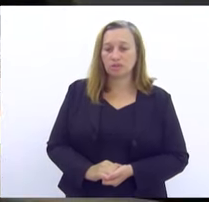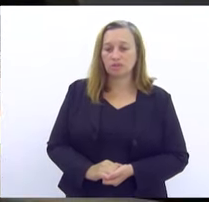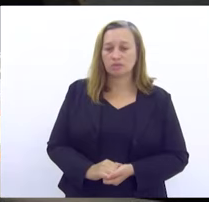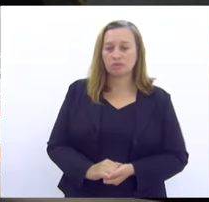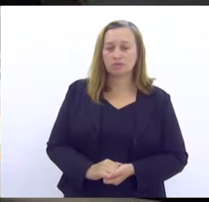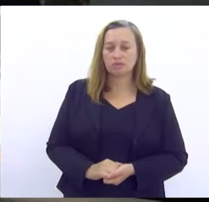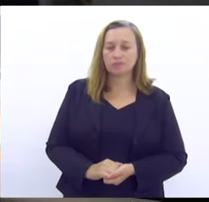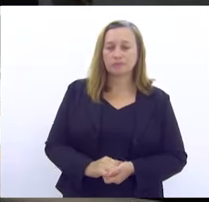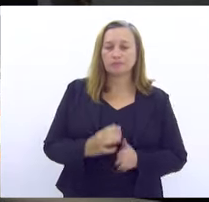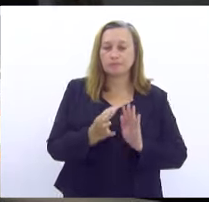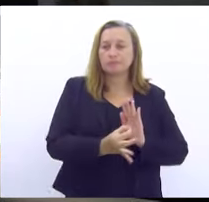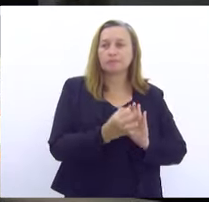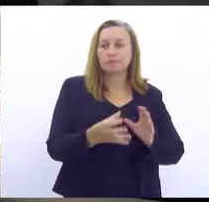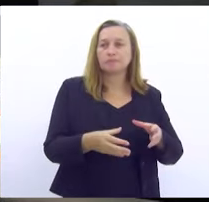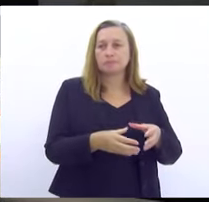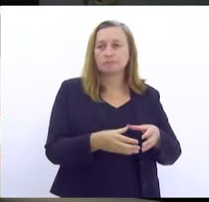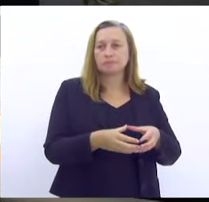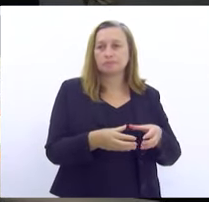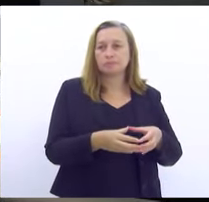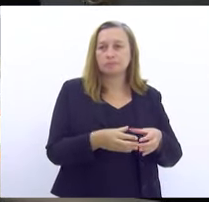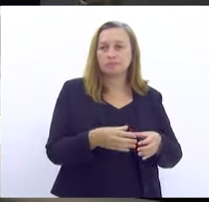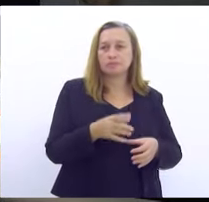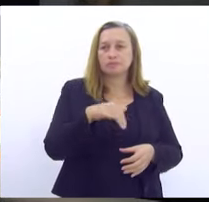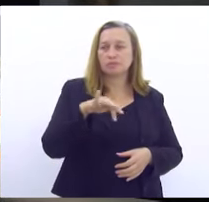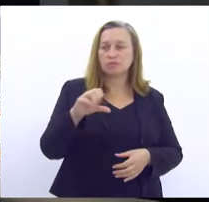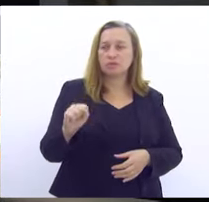Para emitir parecer pela Comissão de Minas e Energia.